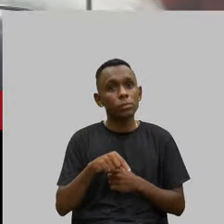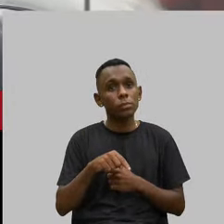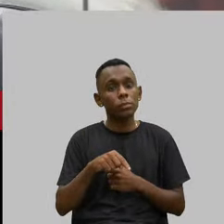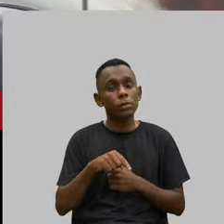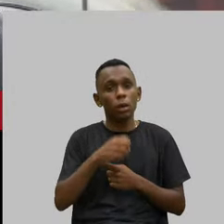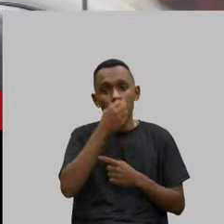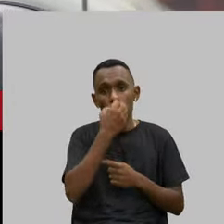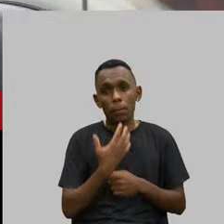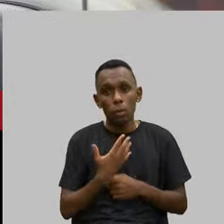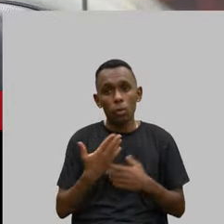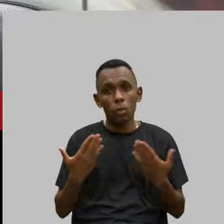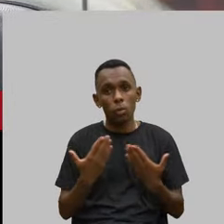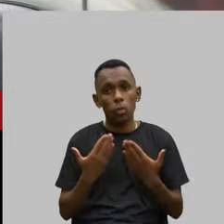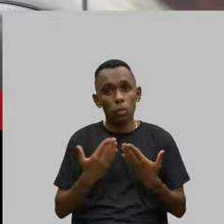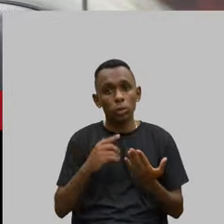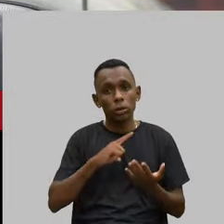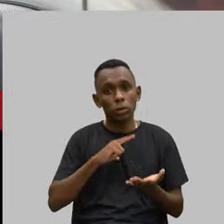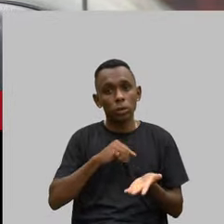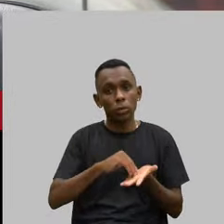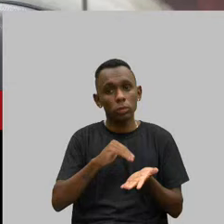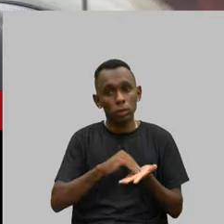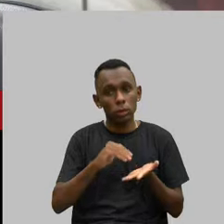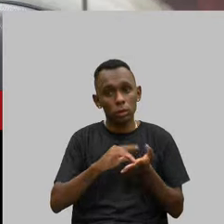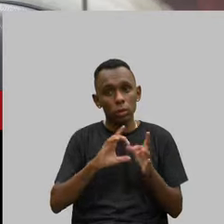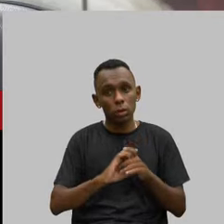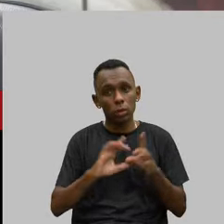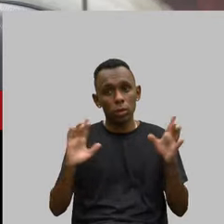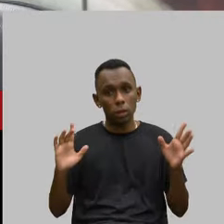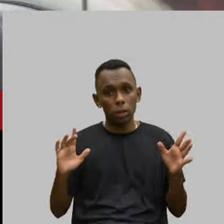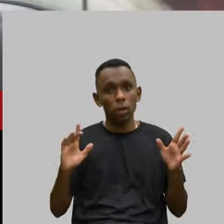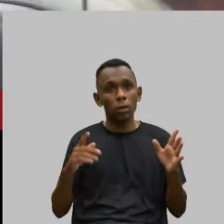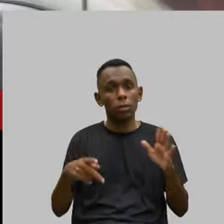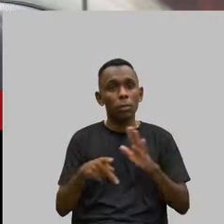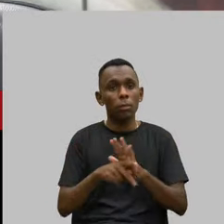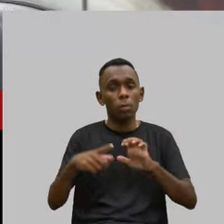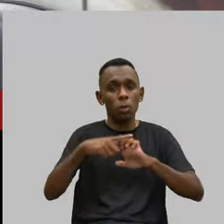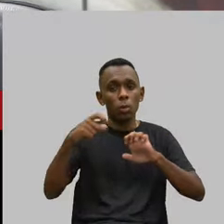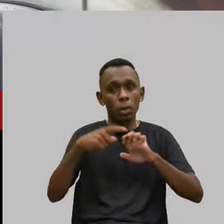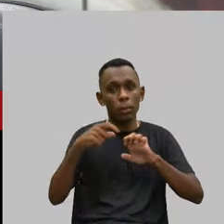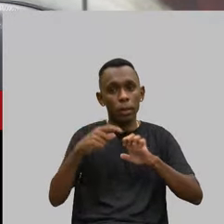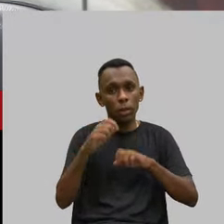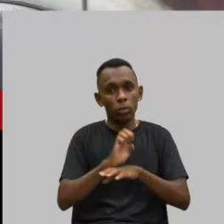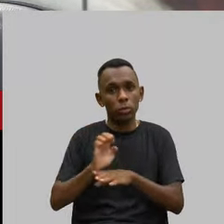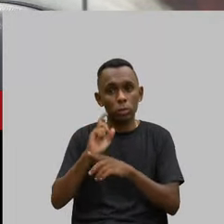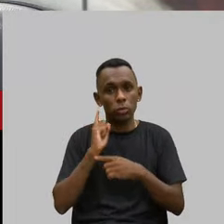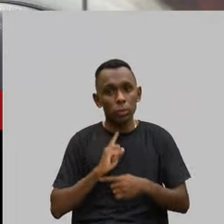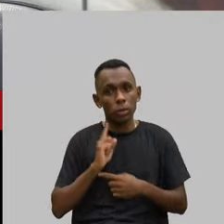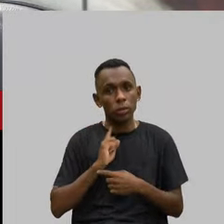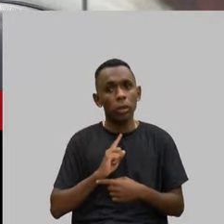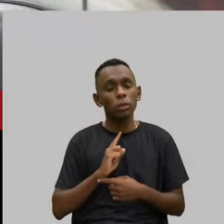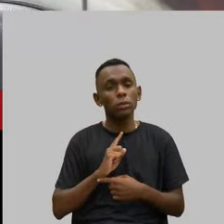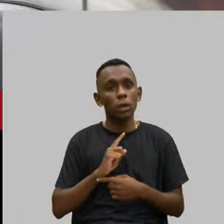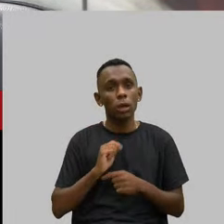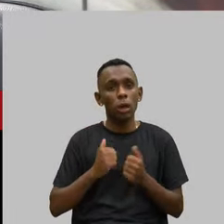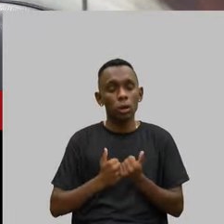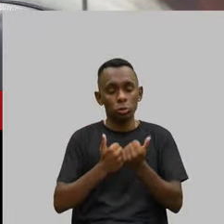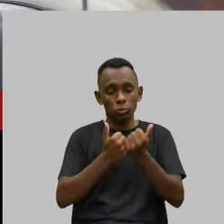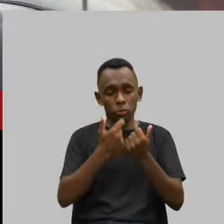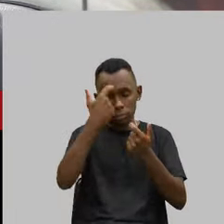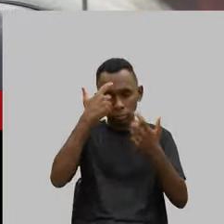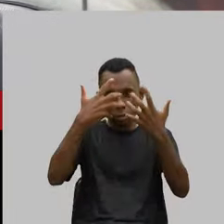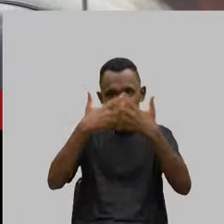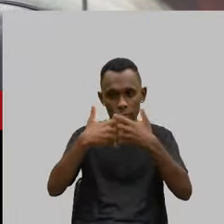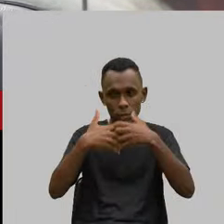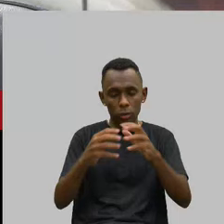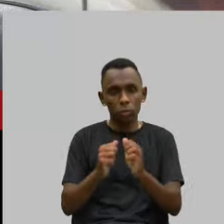bom hoje ter uma secretaria aberta aos empreendedores do nosso estado que ajudam a pensar junto